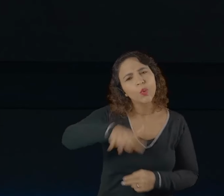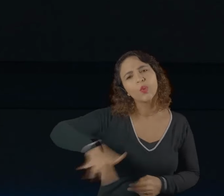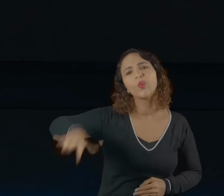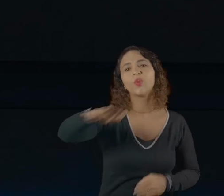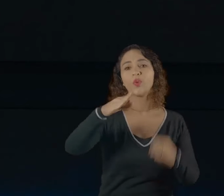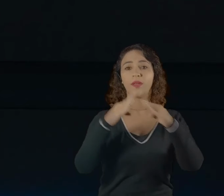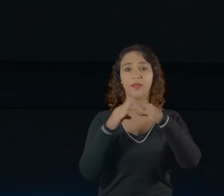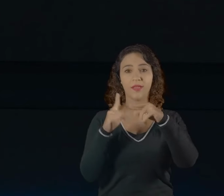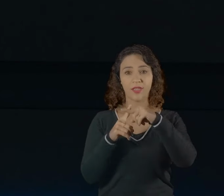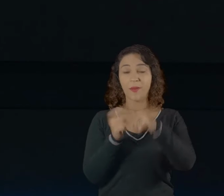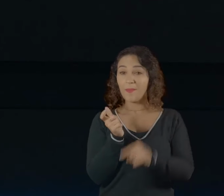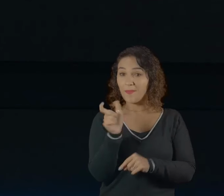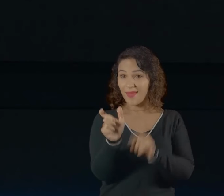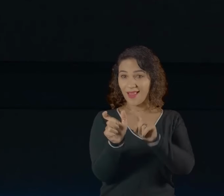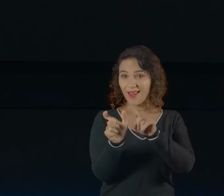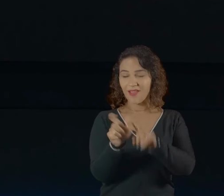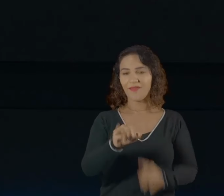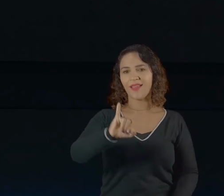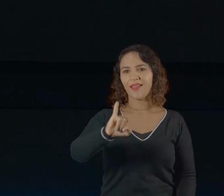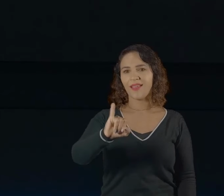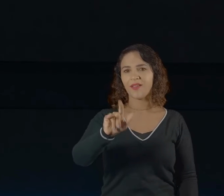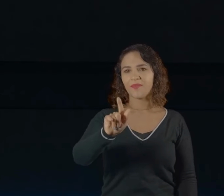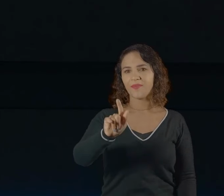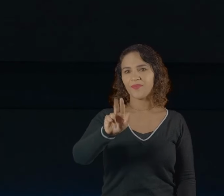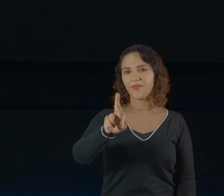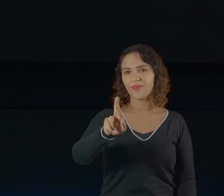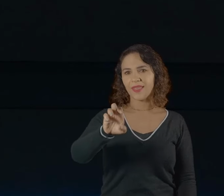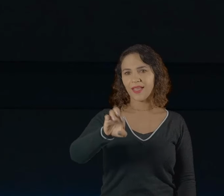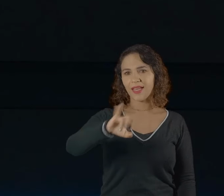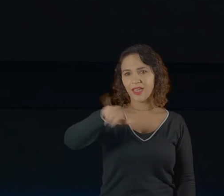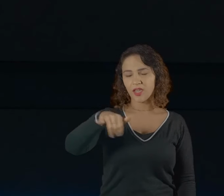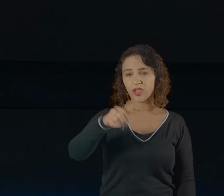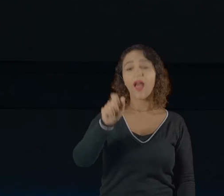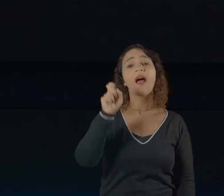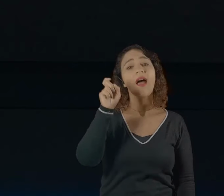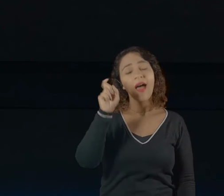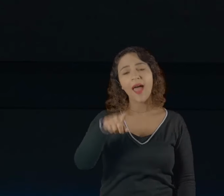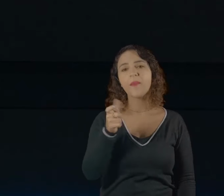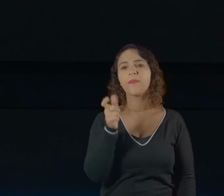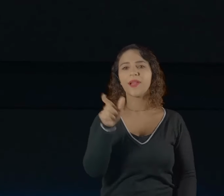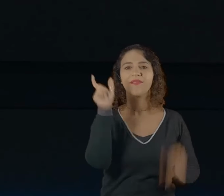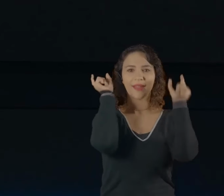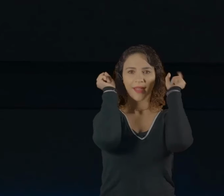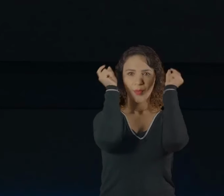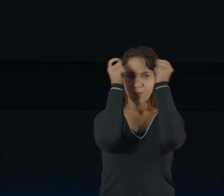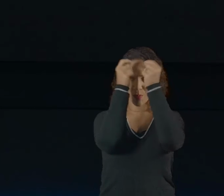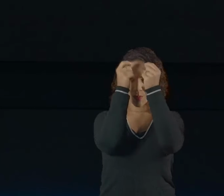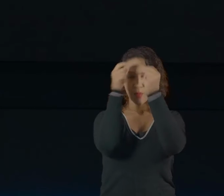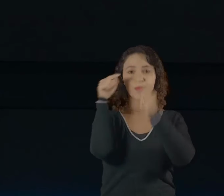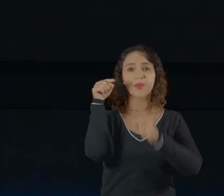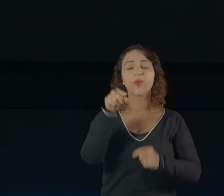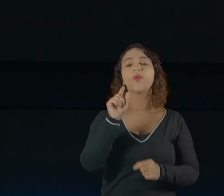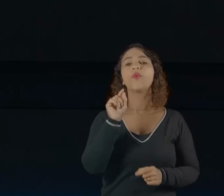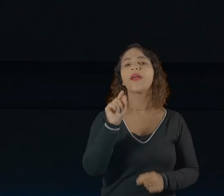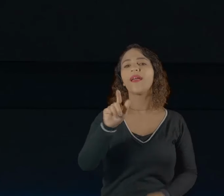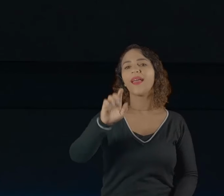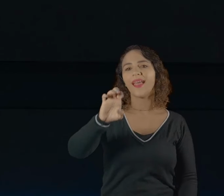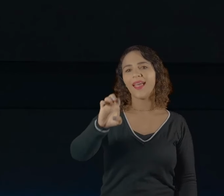nome igreja vem do grego eclesia. Eclesia significa chamados para